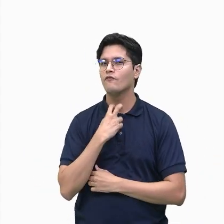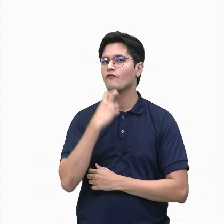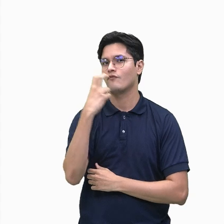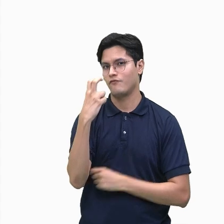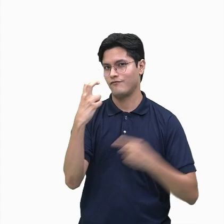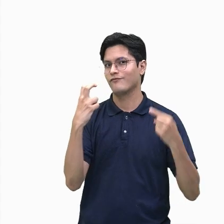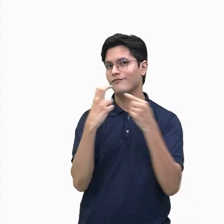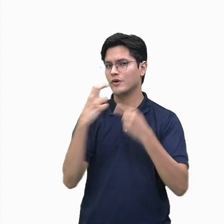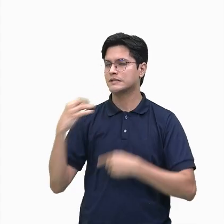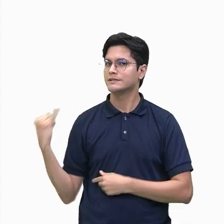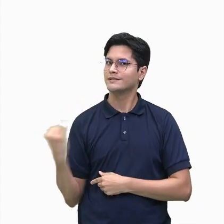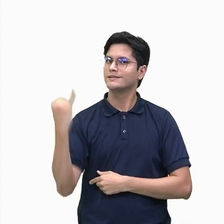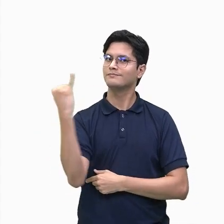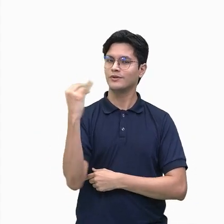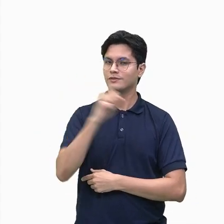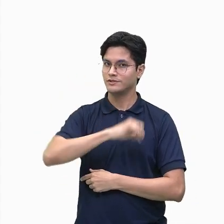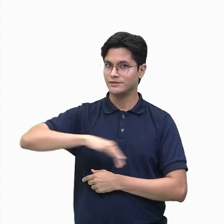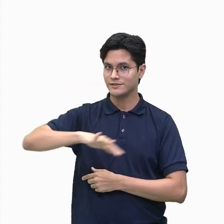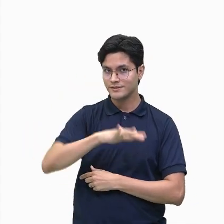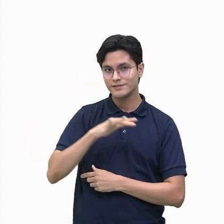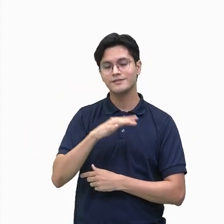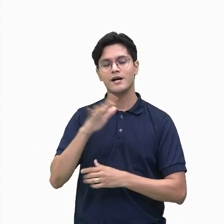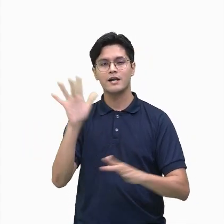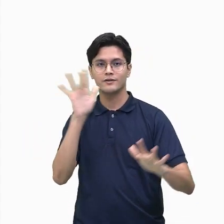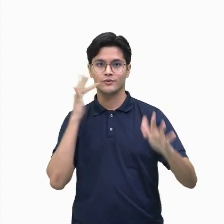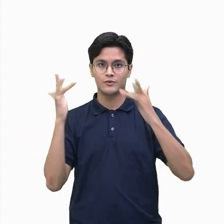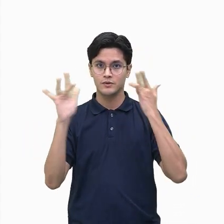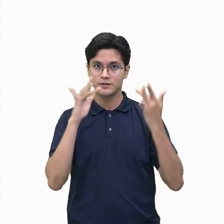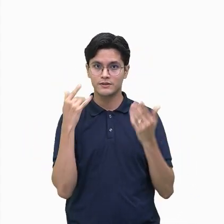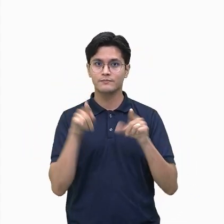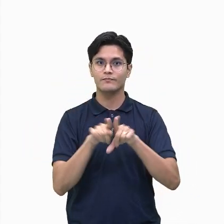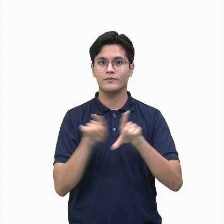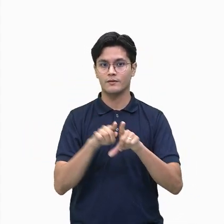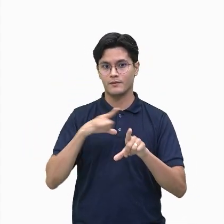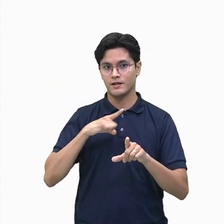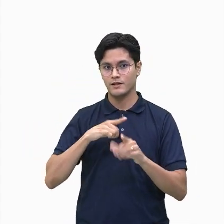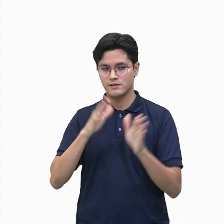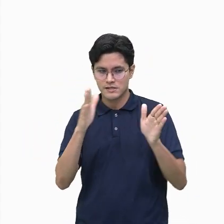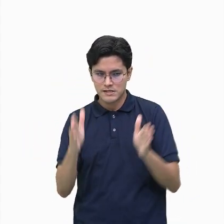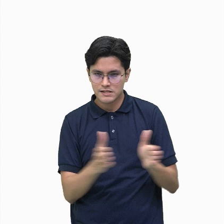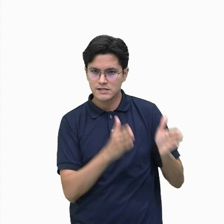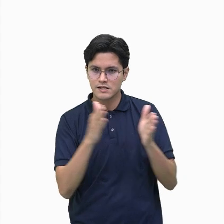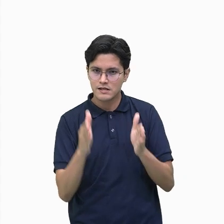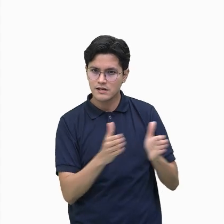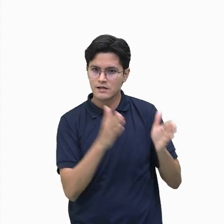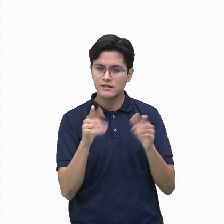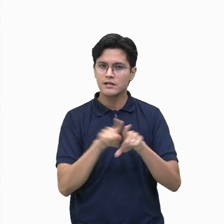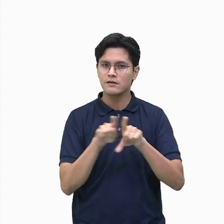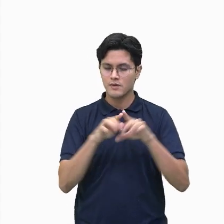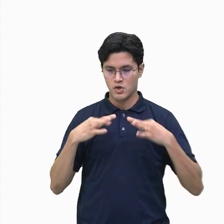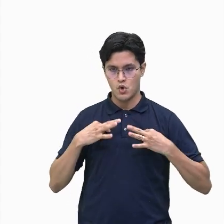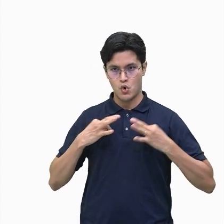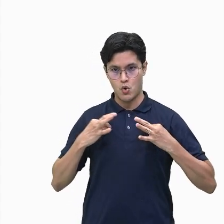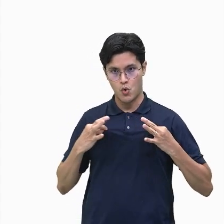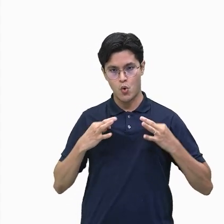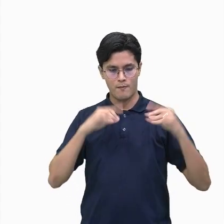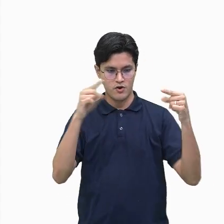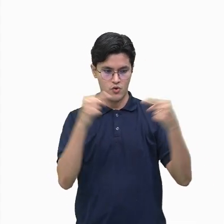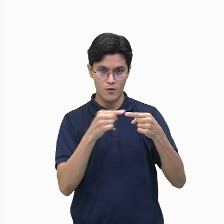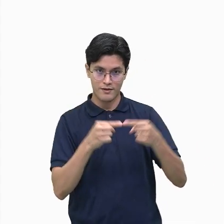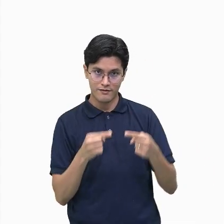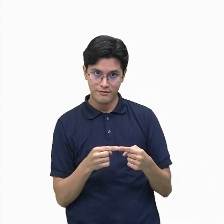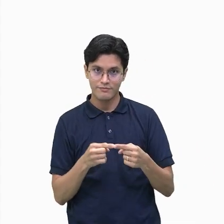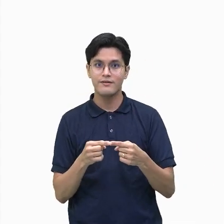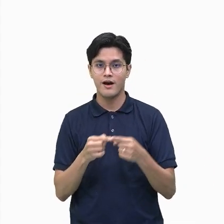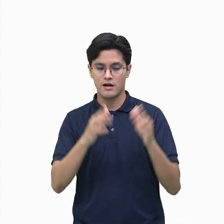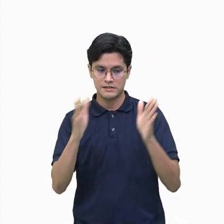na interpretação teatral, cenografia e figurino, construção do ambiente da cena, iluminação